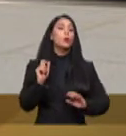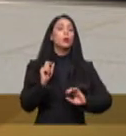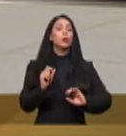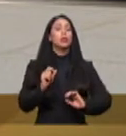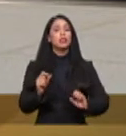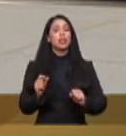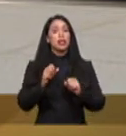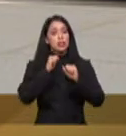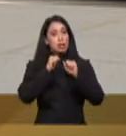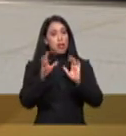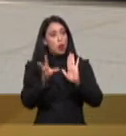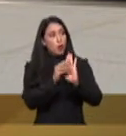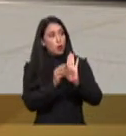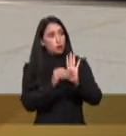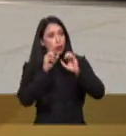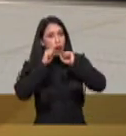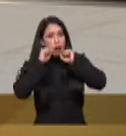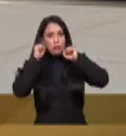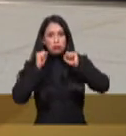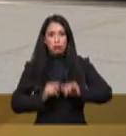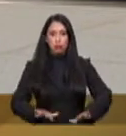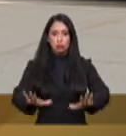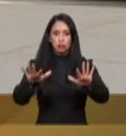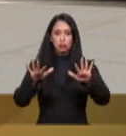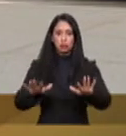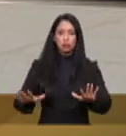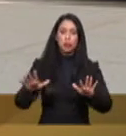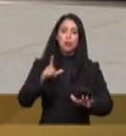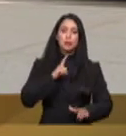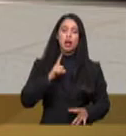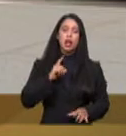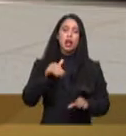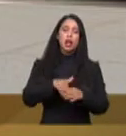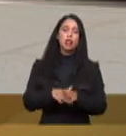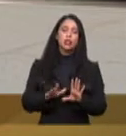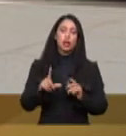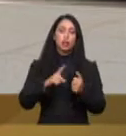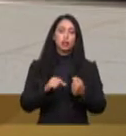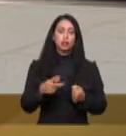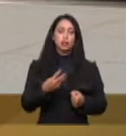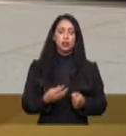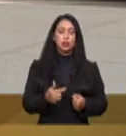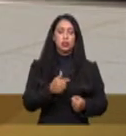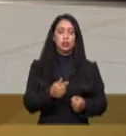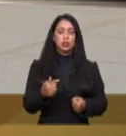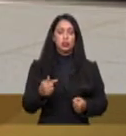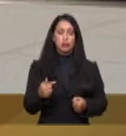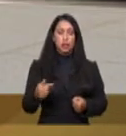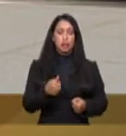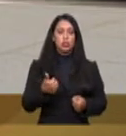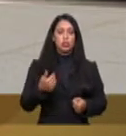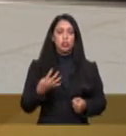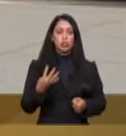do impulsionamento de conteúdos? Para fins eleitorais, o artigo 3714 da Resolução